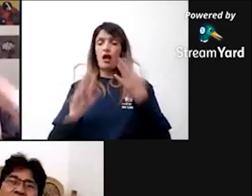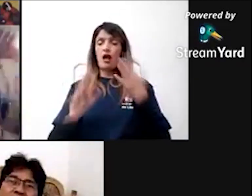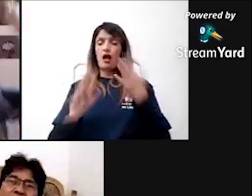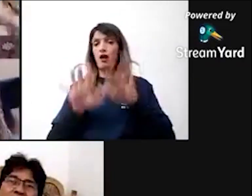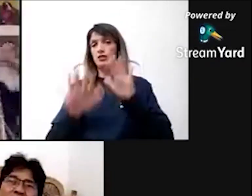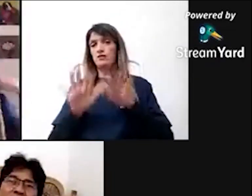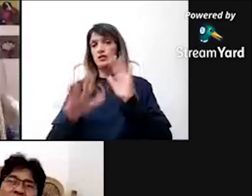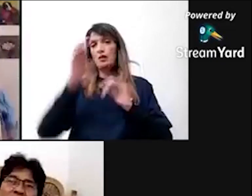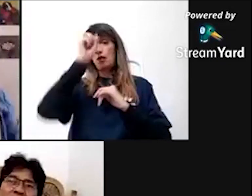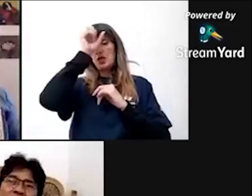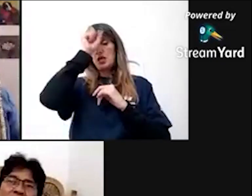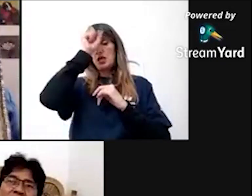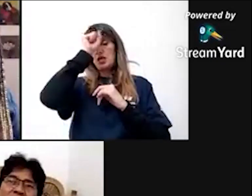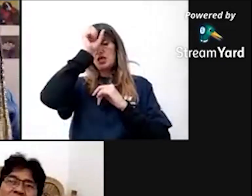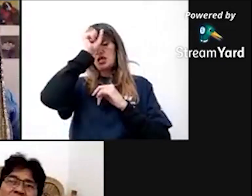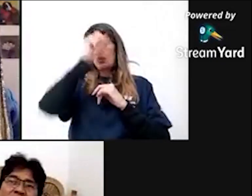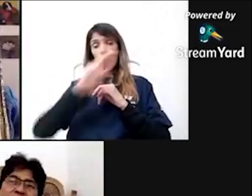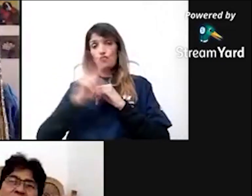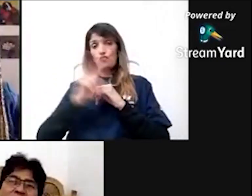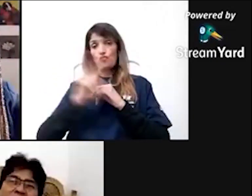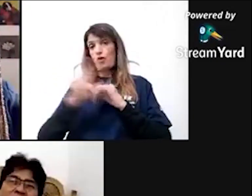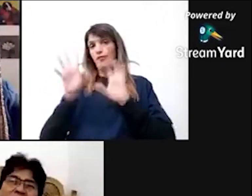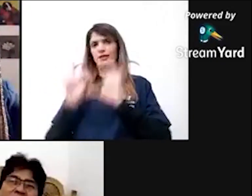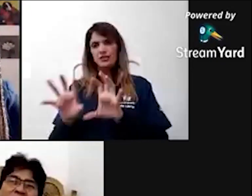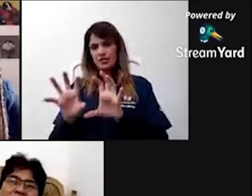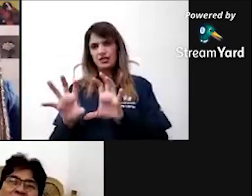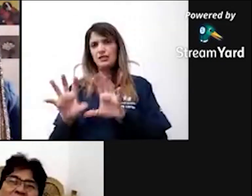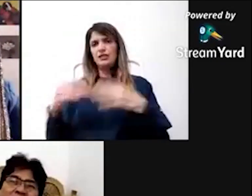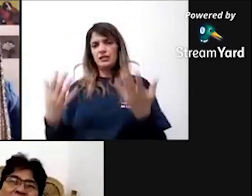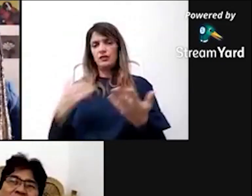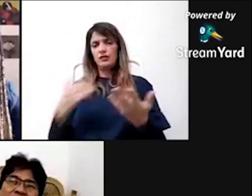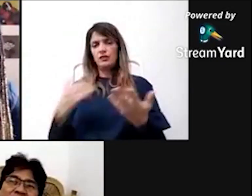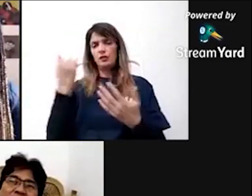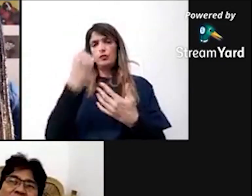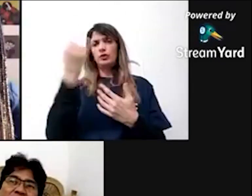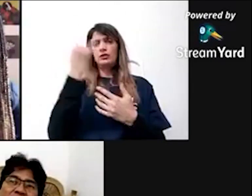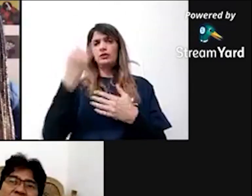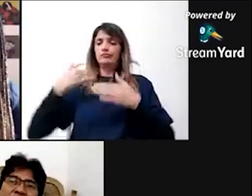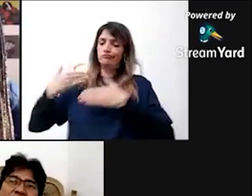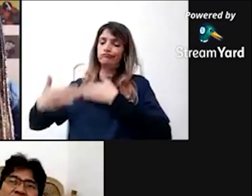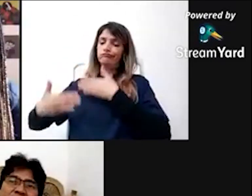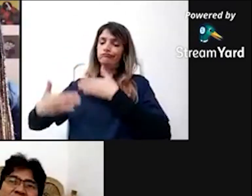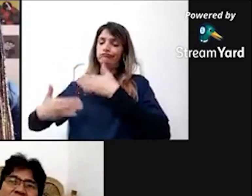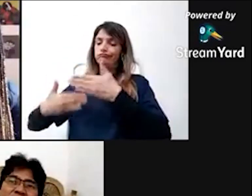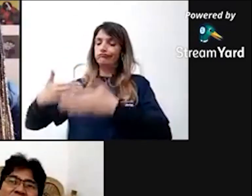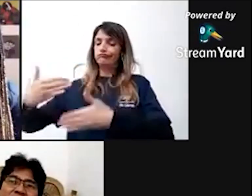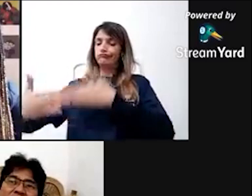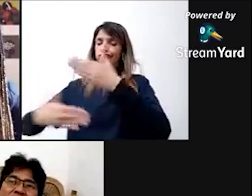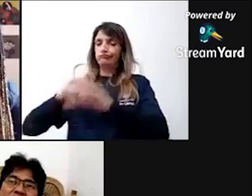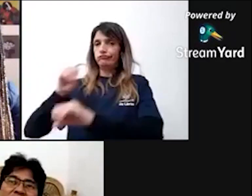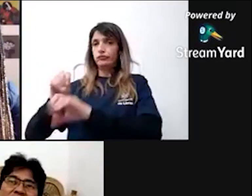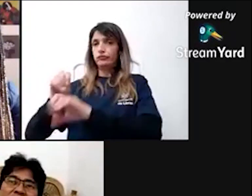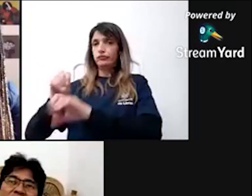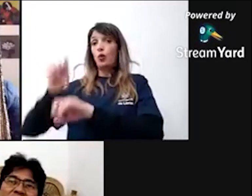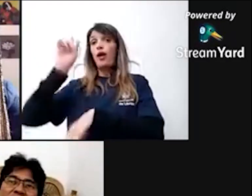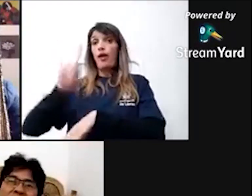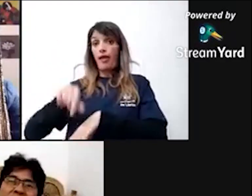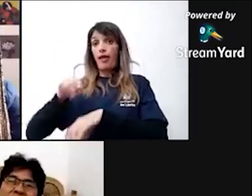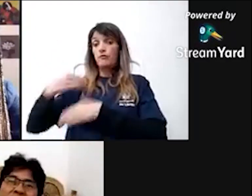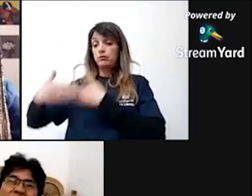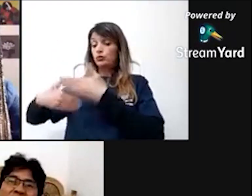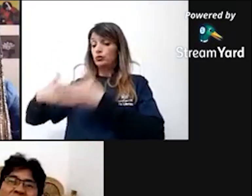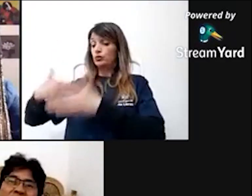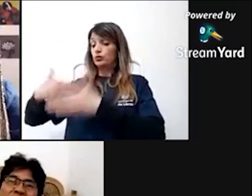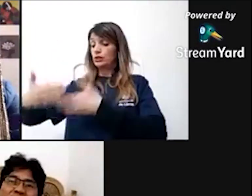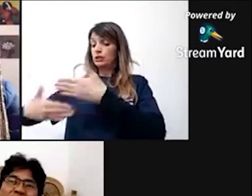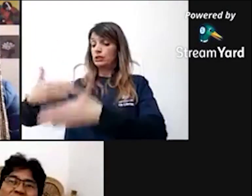se autodenominar desse jeito. Então é importante que tudo isso é um processo. A educação, de fato, é um processo, e esse